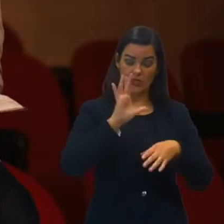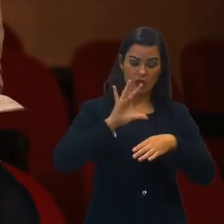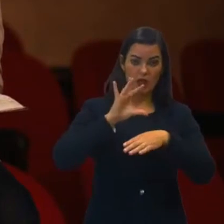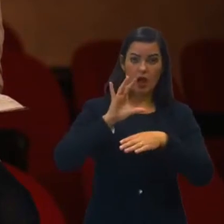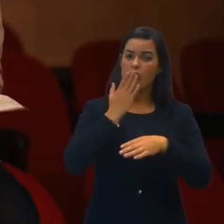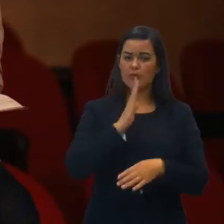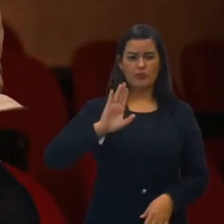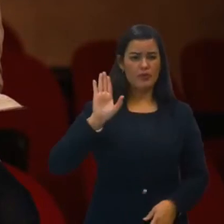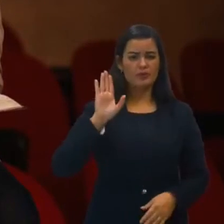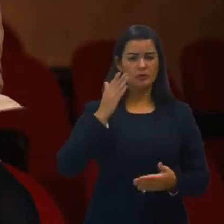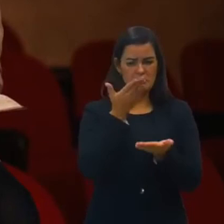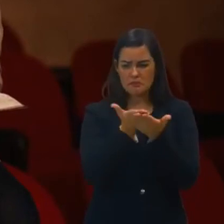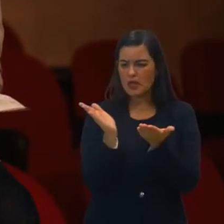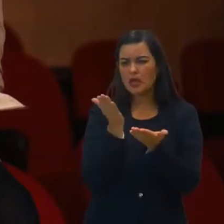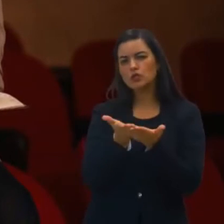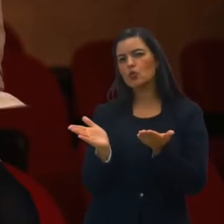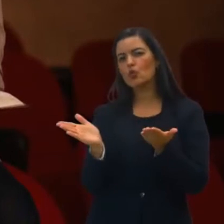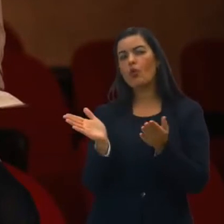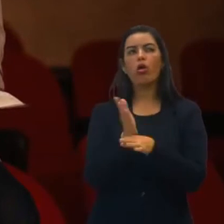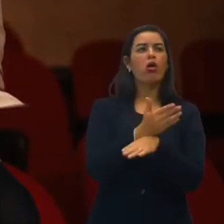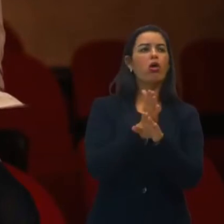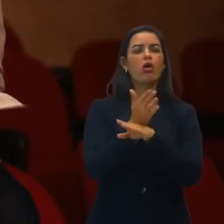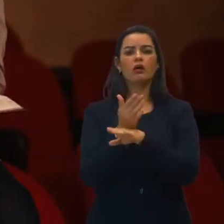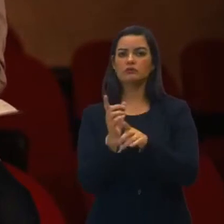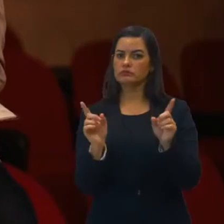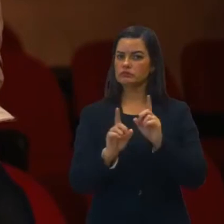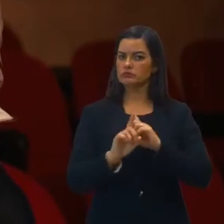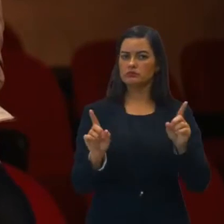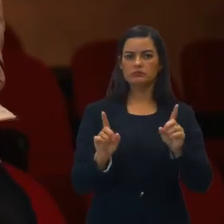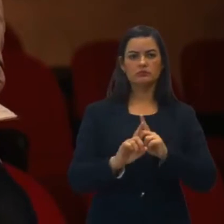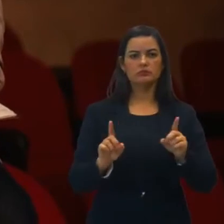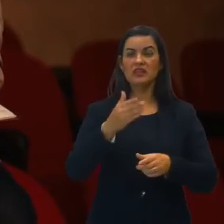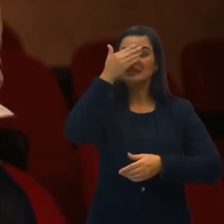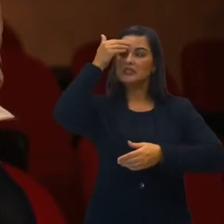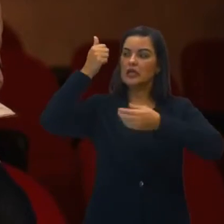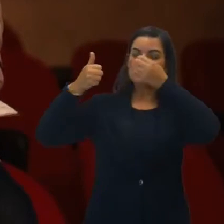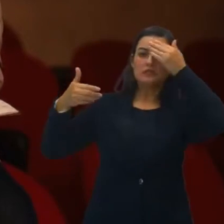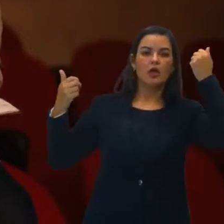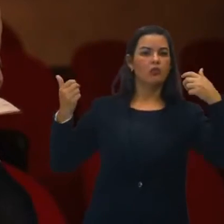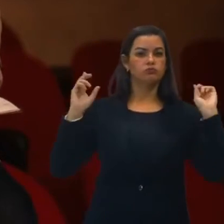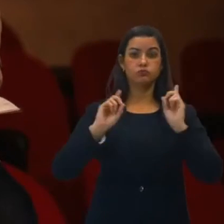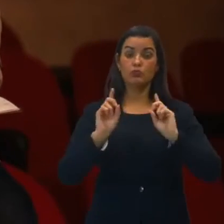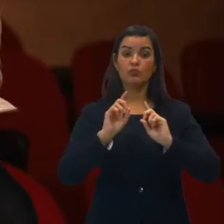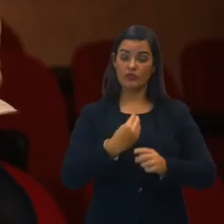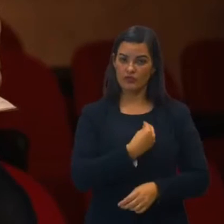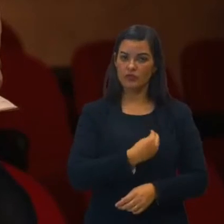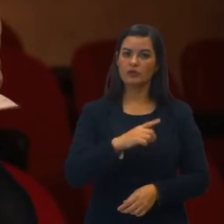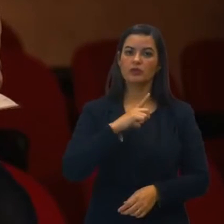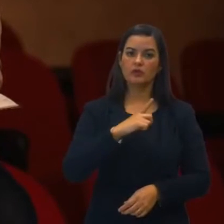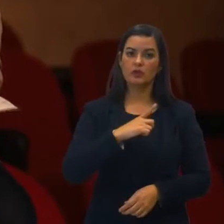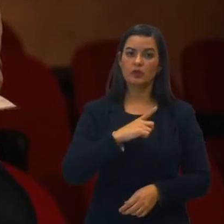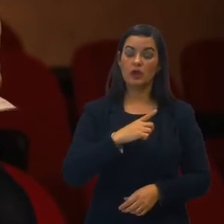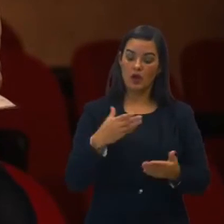ficou perdida, nem se caducou. Esta promessa está viva, ela é